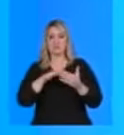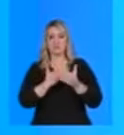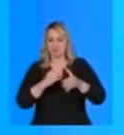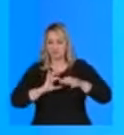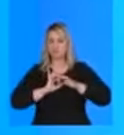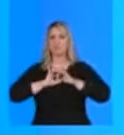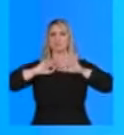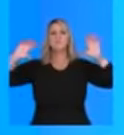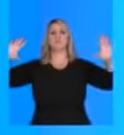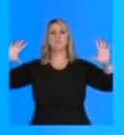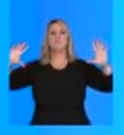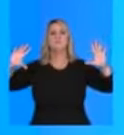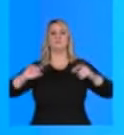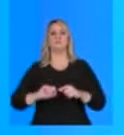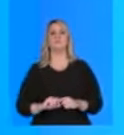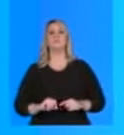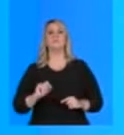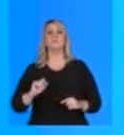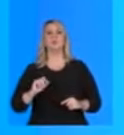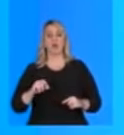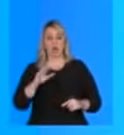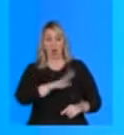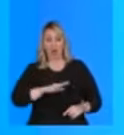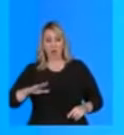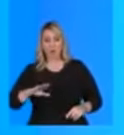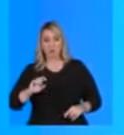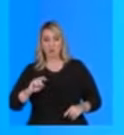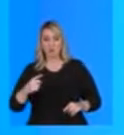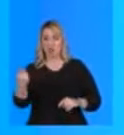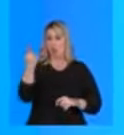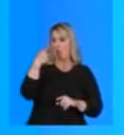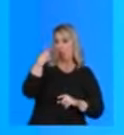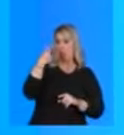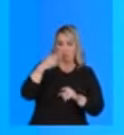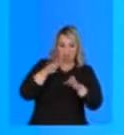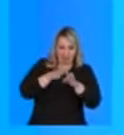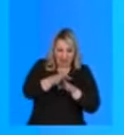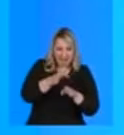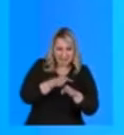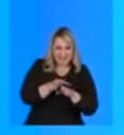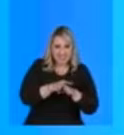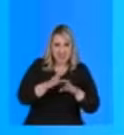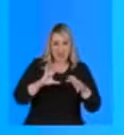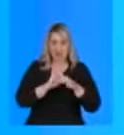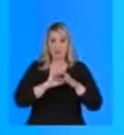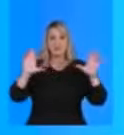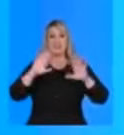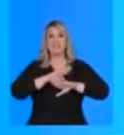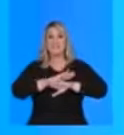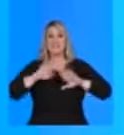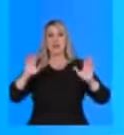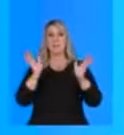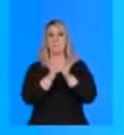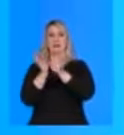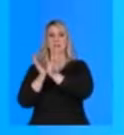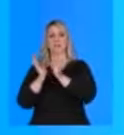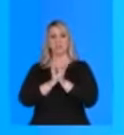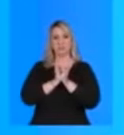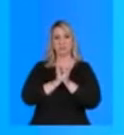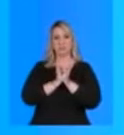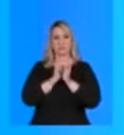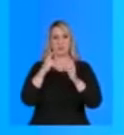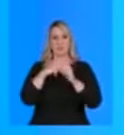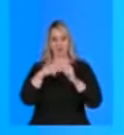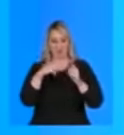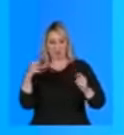uma escola Libertadora onde os alunos não sejam doutrinados eu defendo uma escola sem partido porque esse modelo de